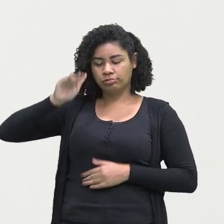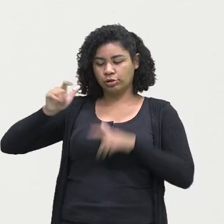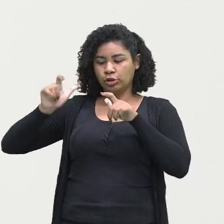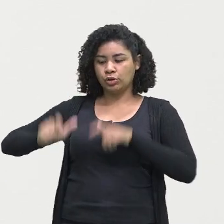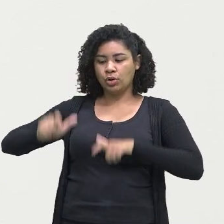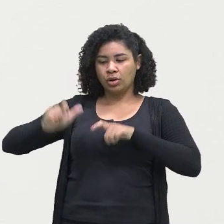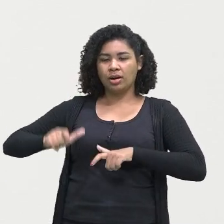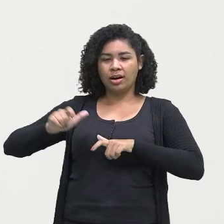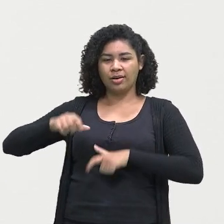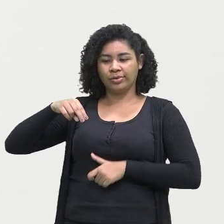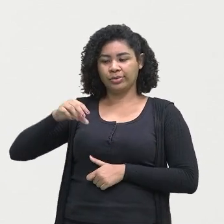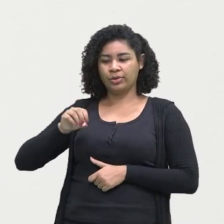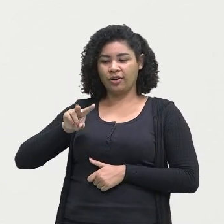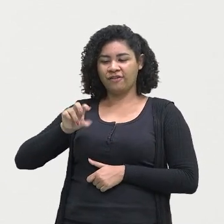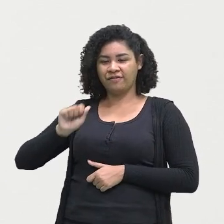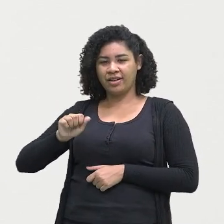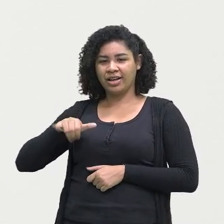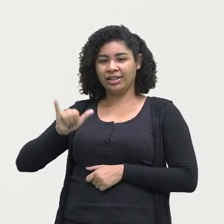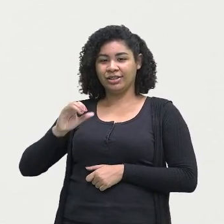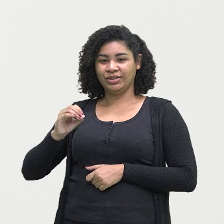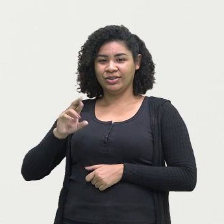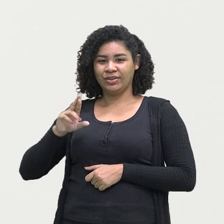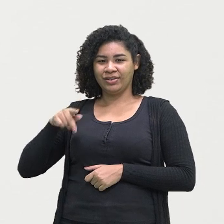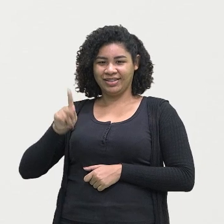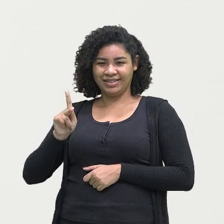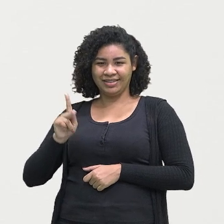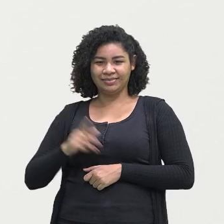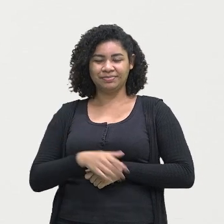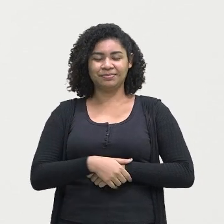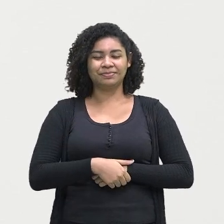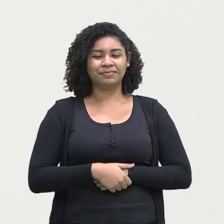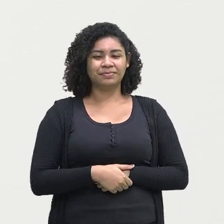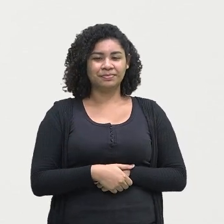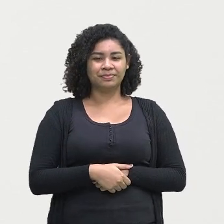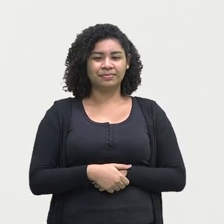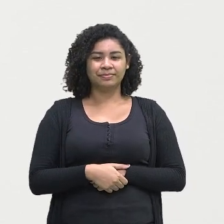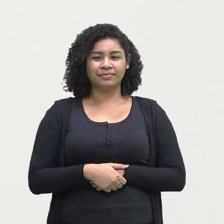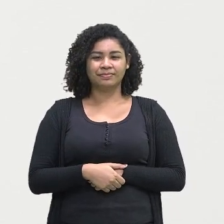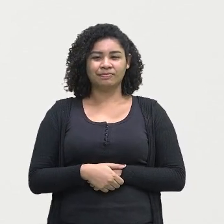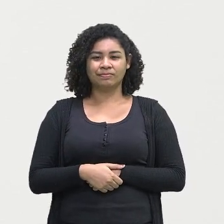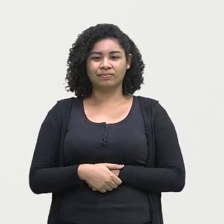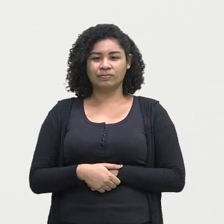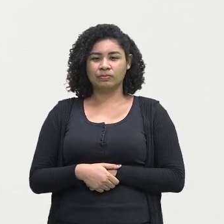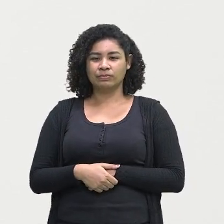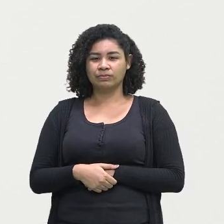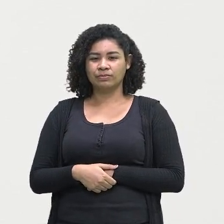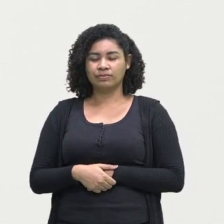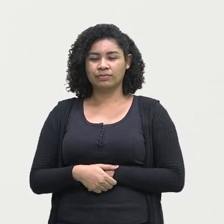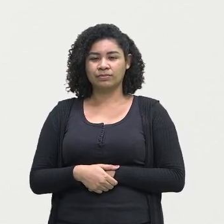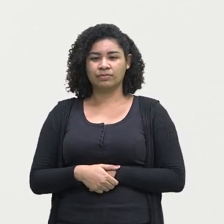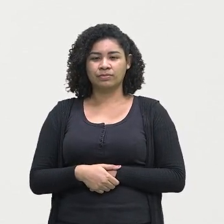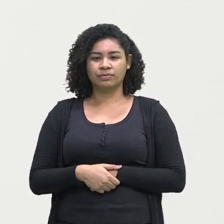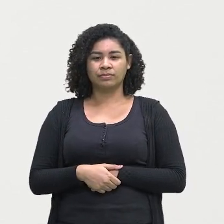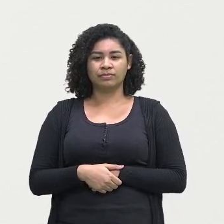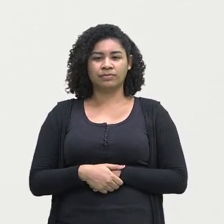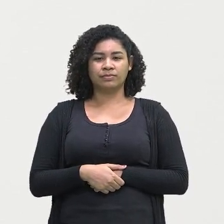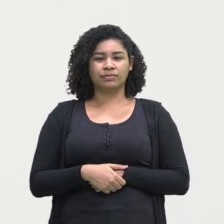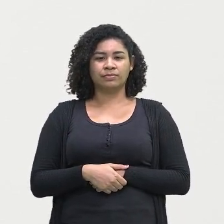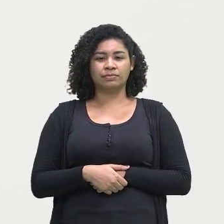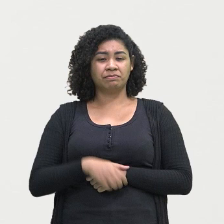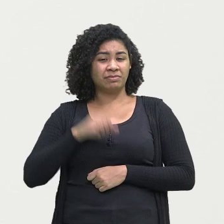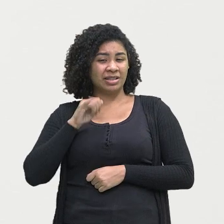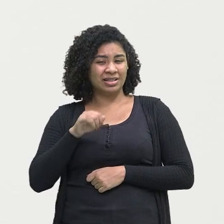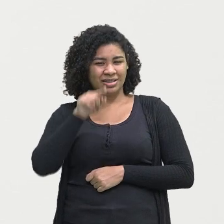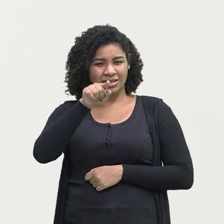York. And you have stereotypically metropolitan American accent. Se você nasceu lá em